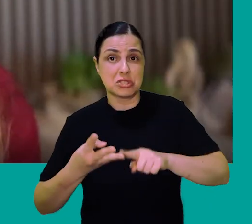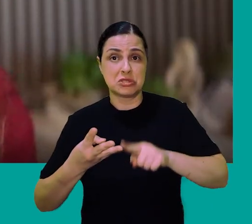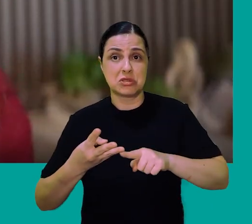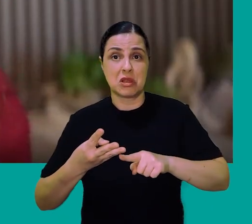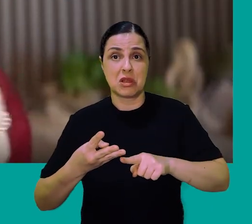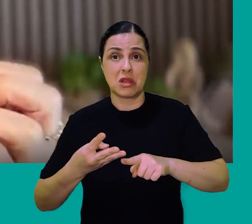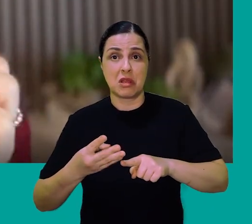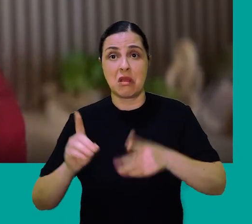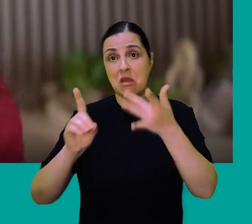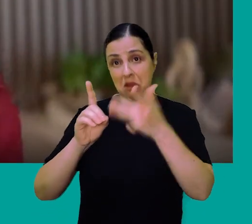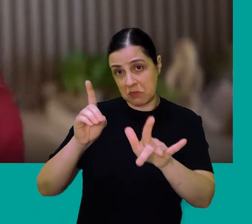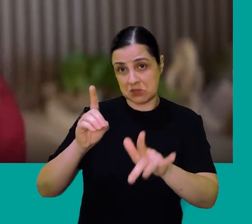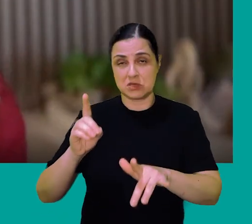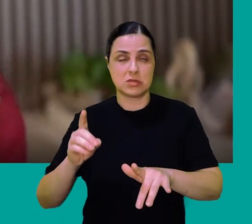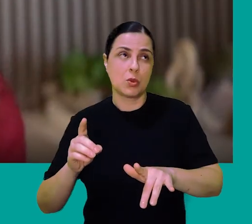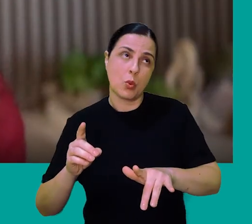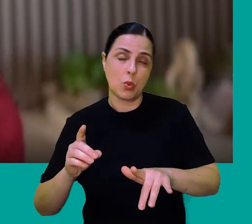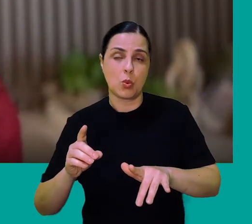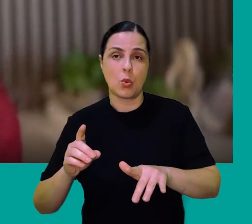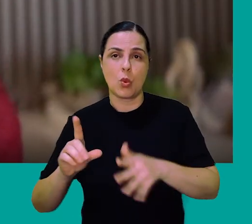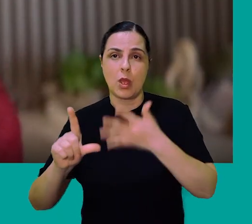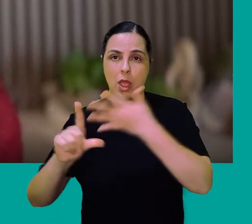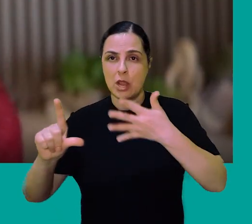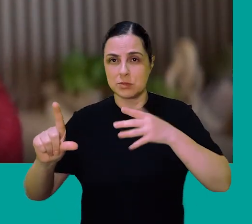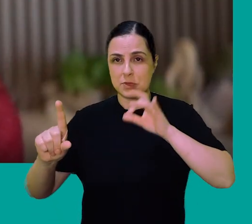capacitistas, enfim, LGBT-fóbicos, etc.